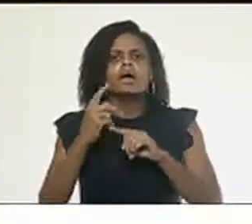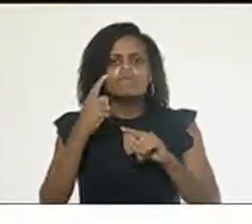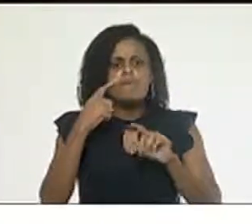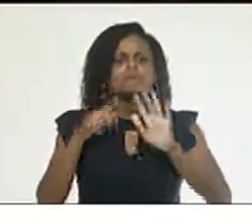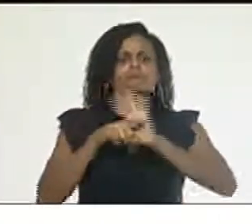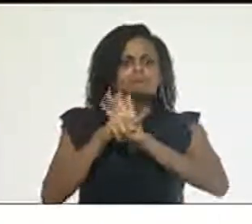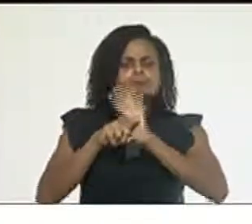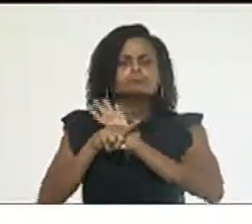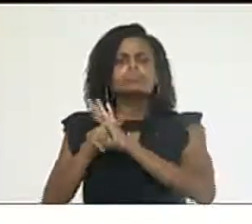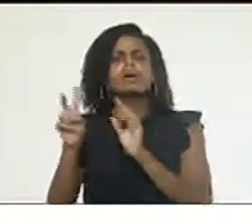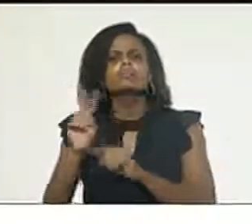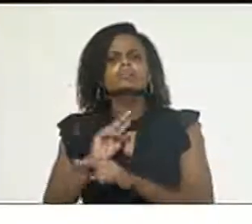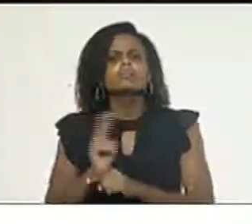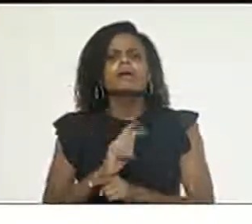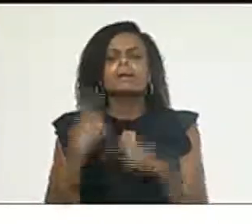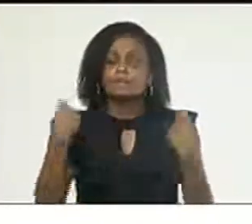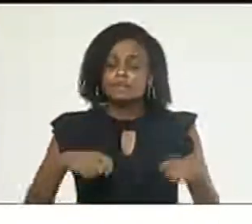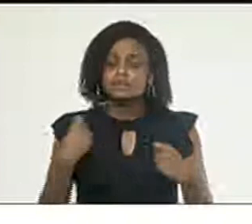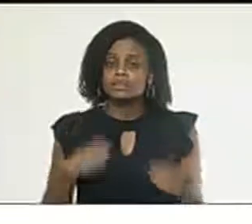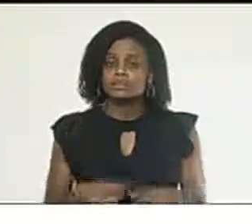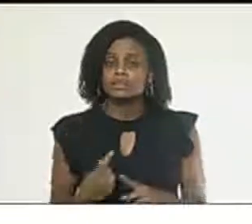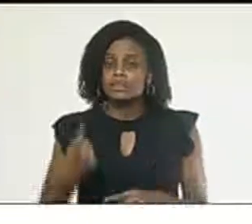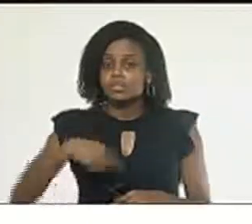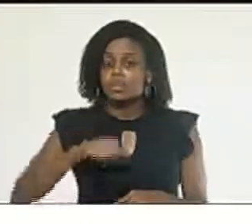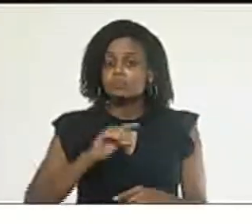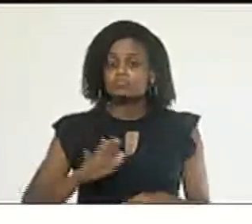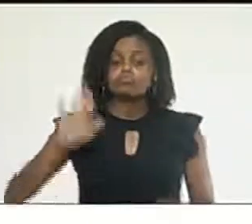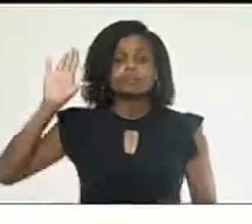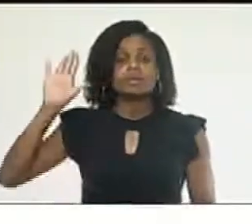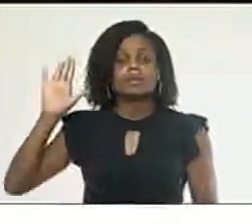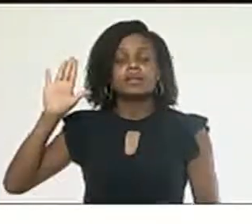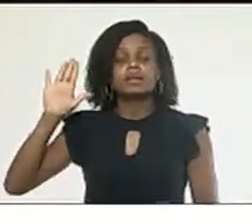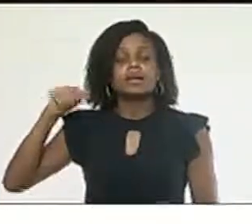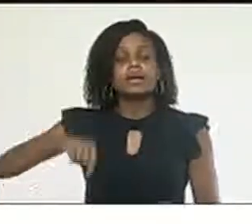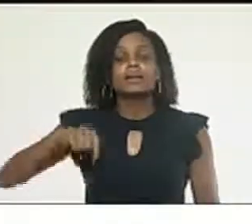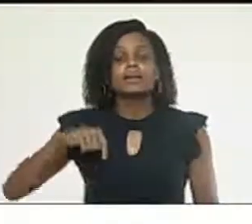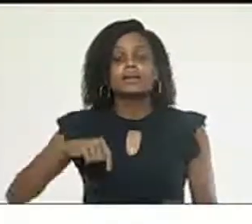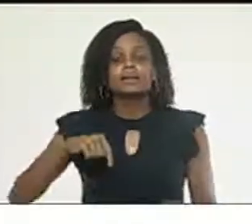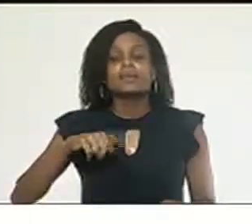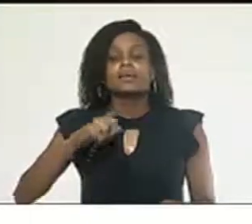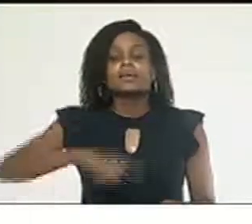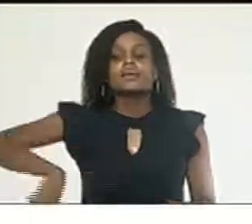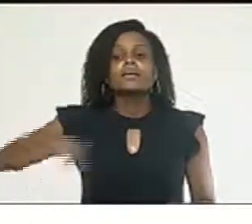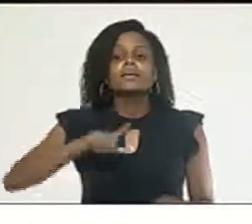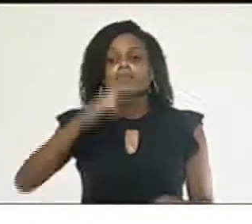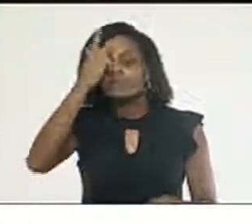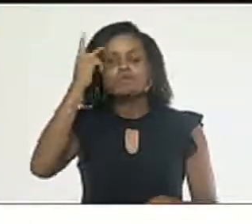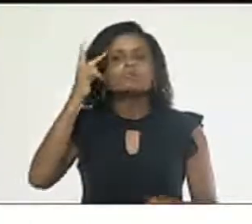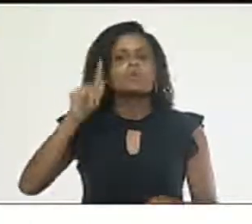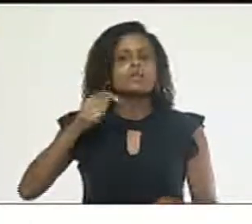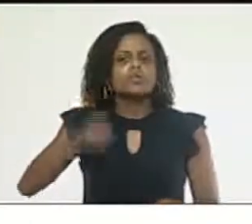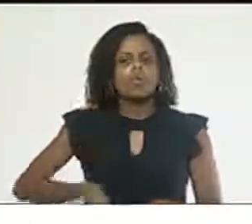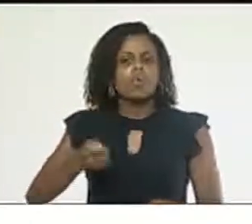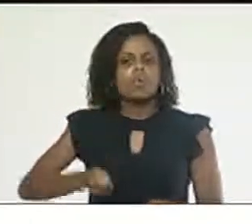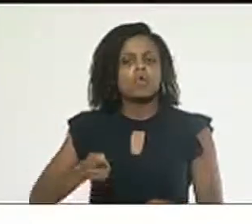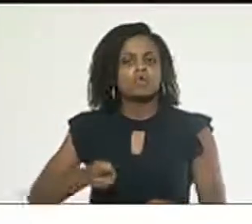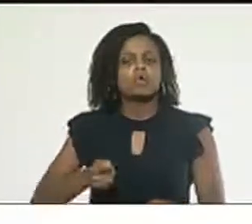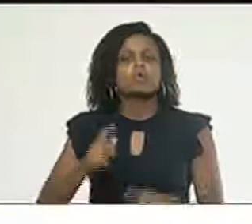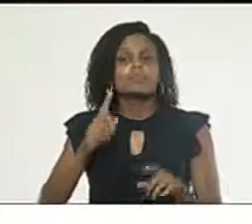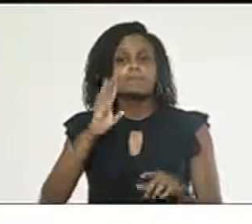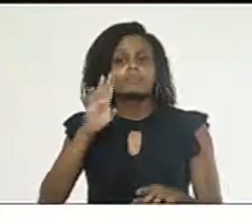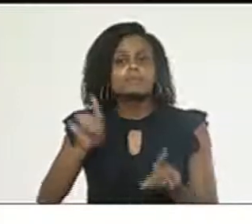que ser feita. Nós somos eleitos aqui e o eleitorado cobra da gente, inclusive nas